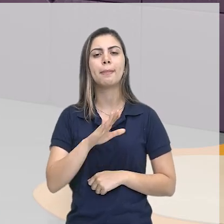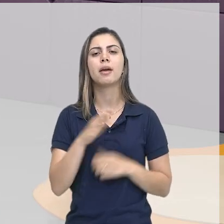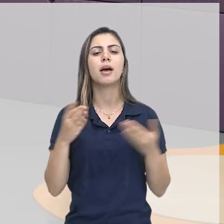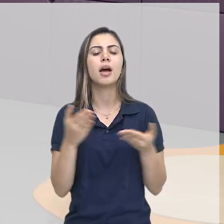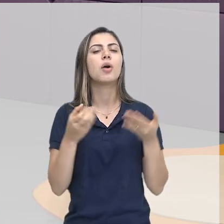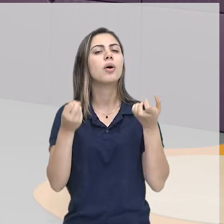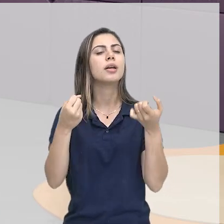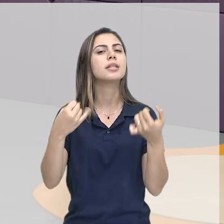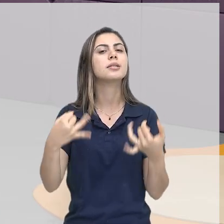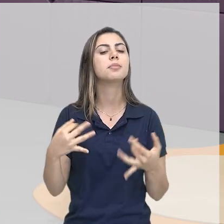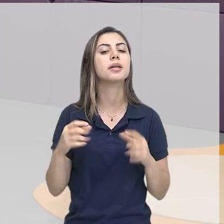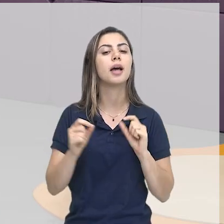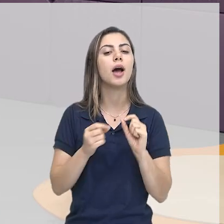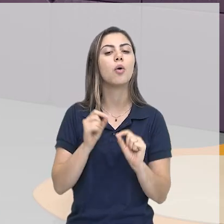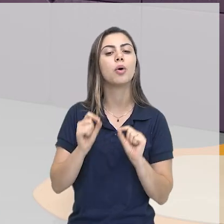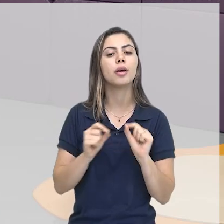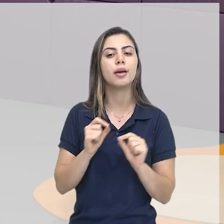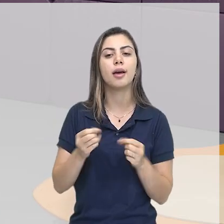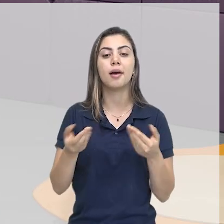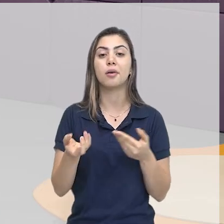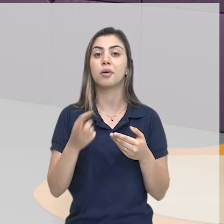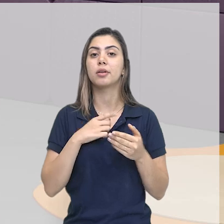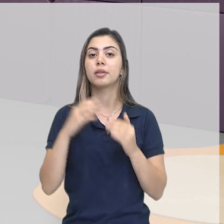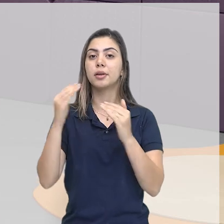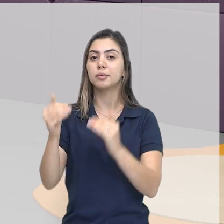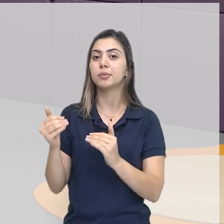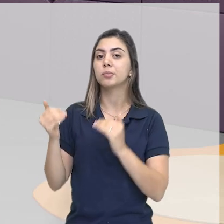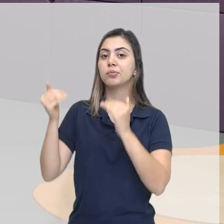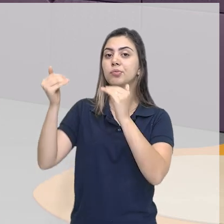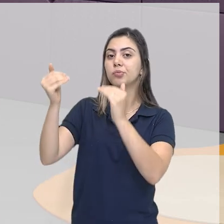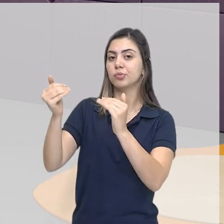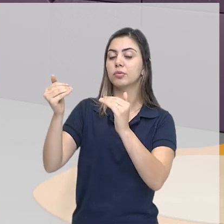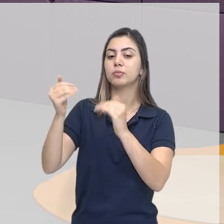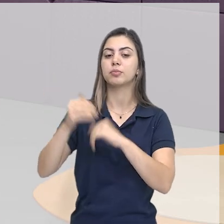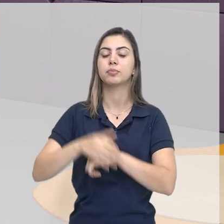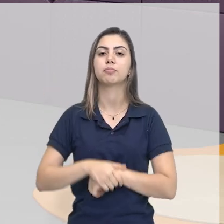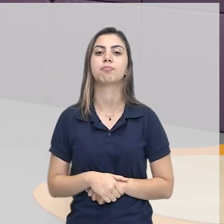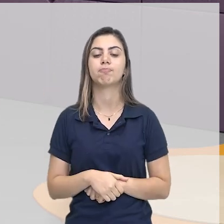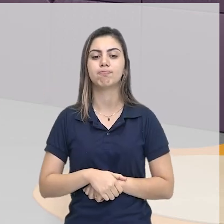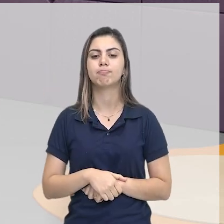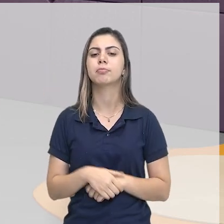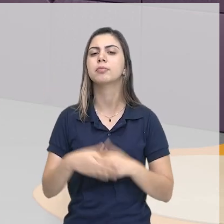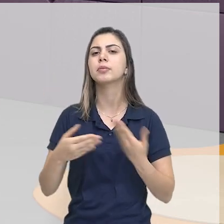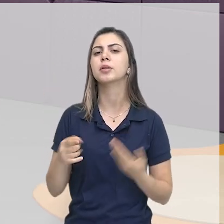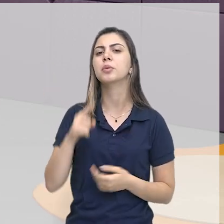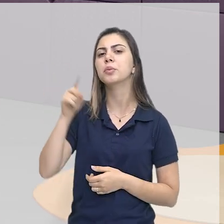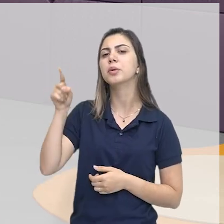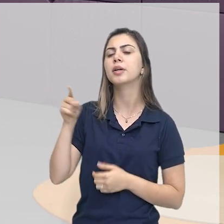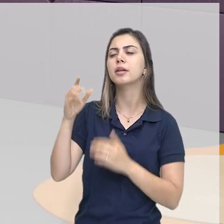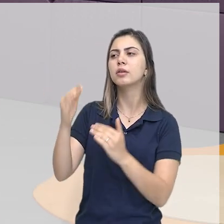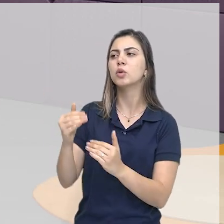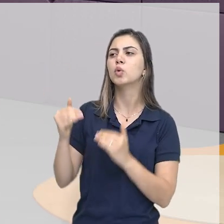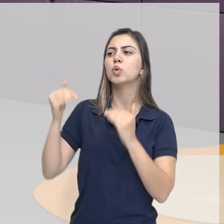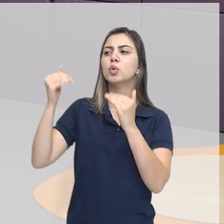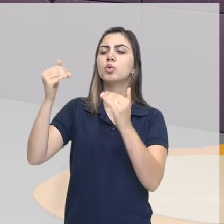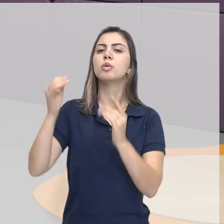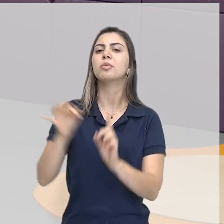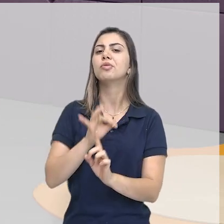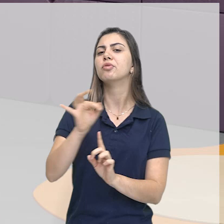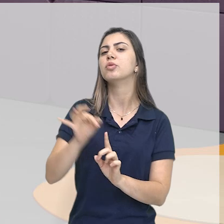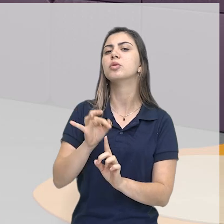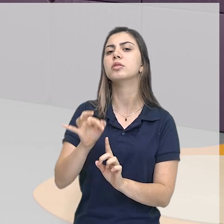um pouco mais da figura dos nobres, né? A principal atividade dessa classe dos